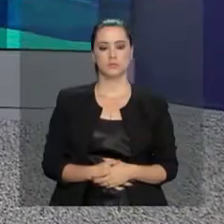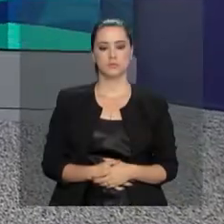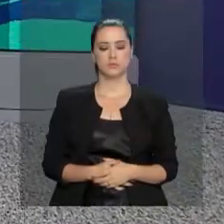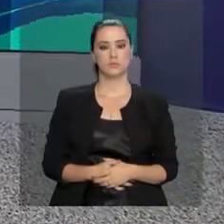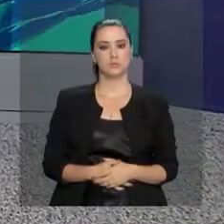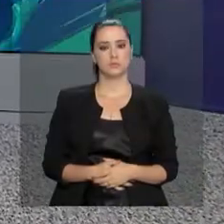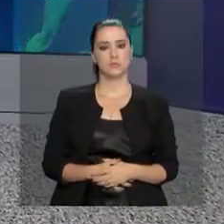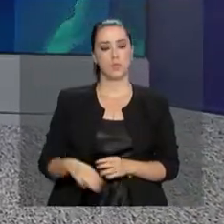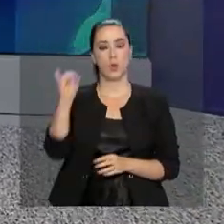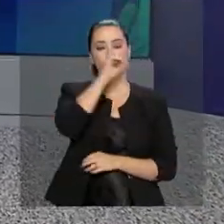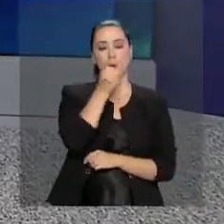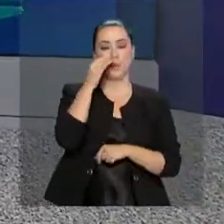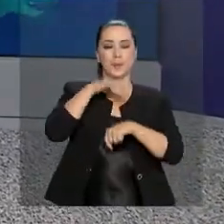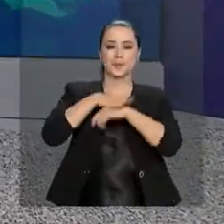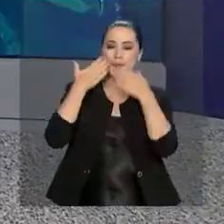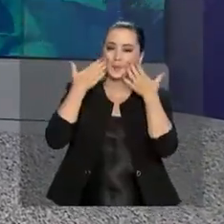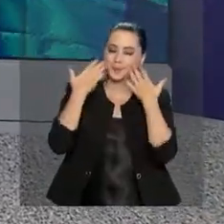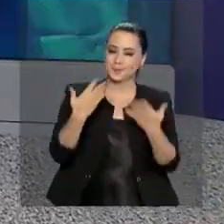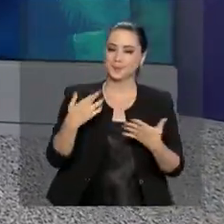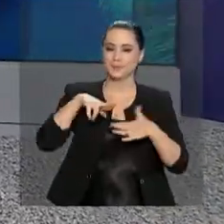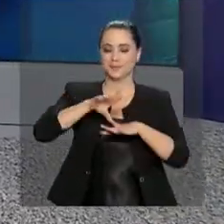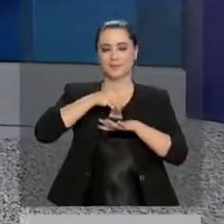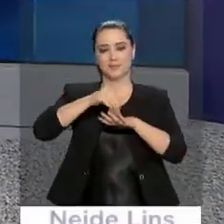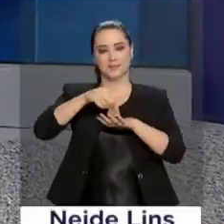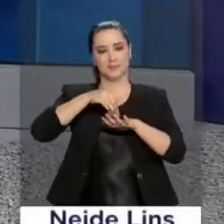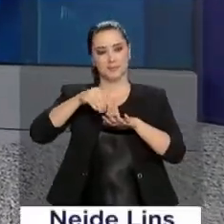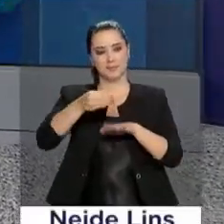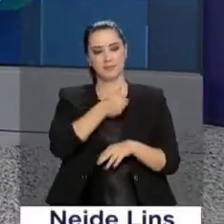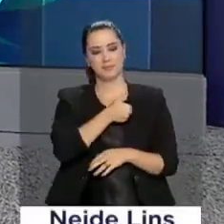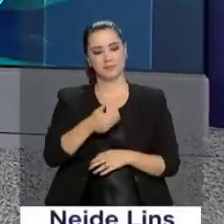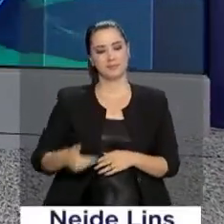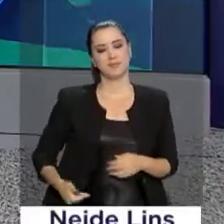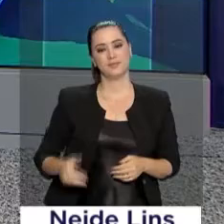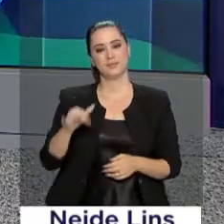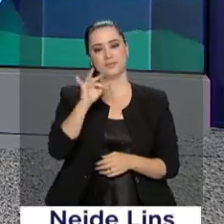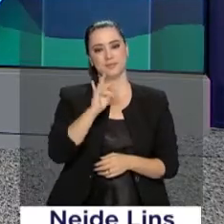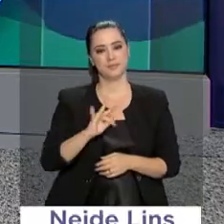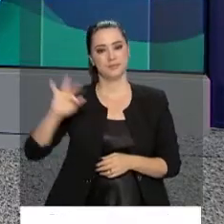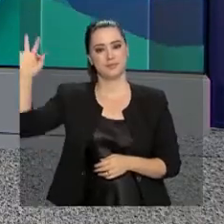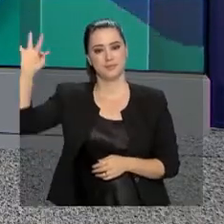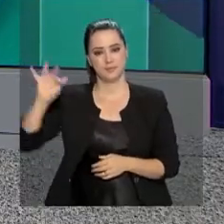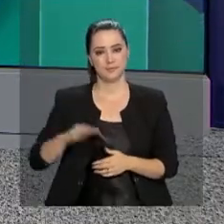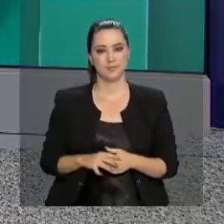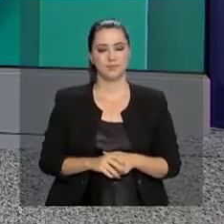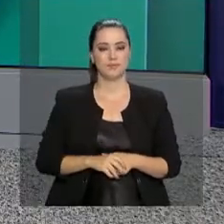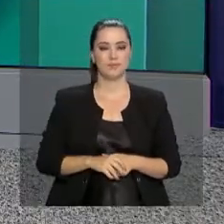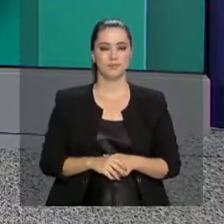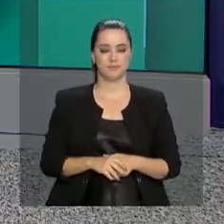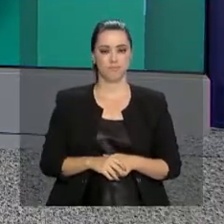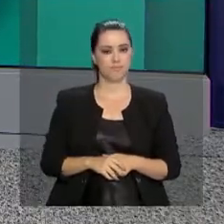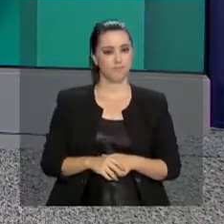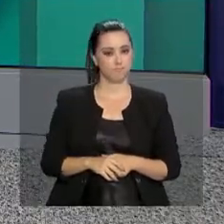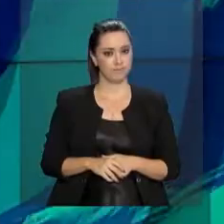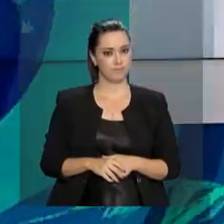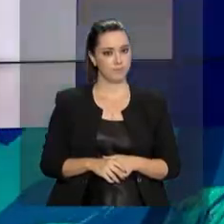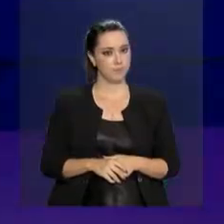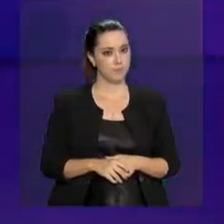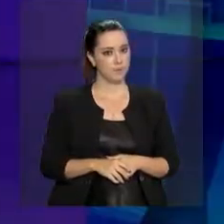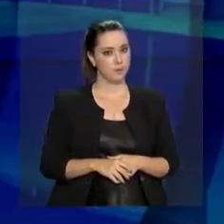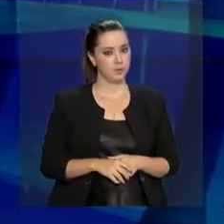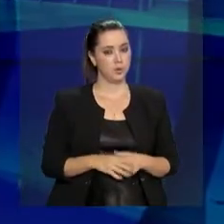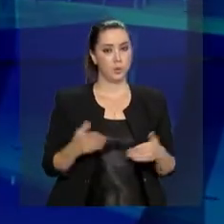olá boa noite começa agora mais uma edição do repórter nbr com as notícias do governo federal